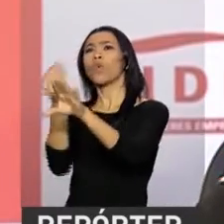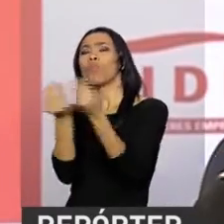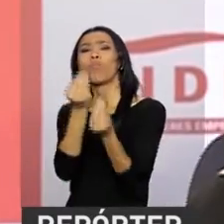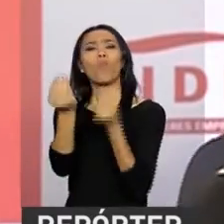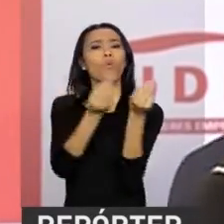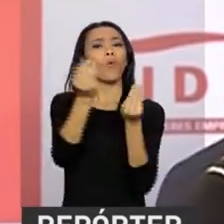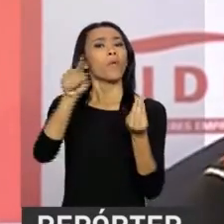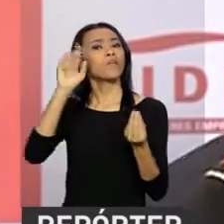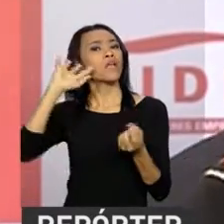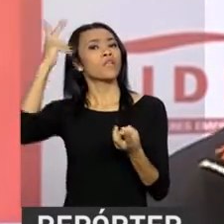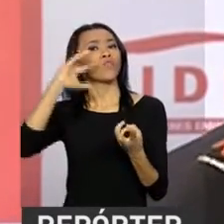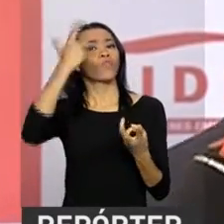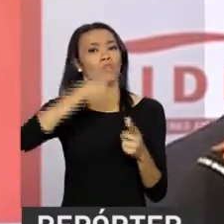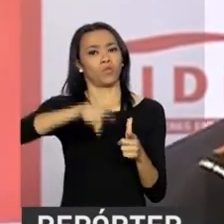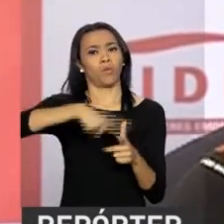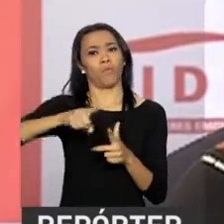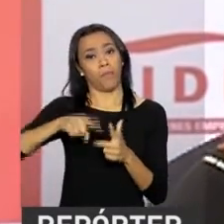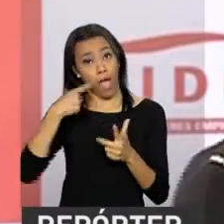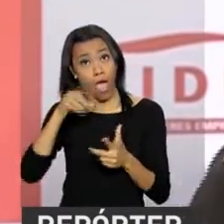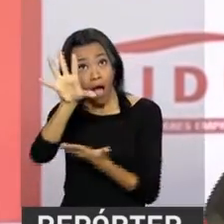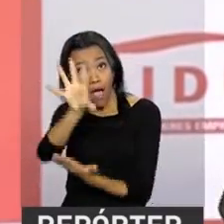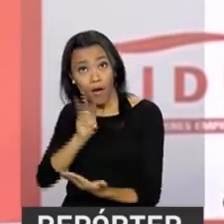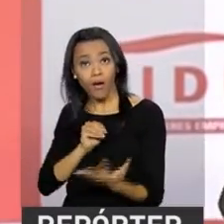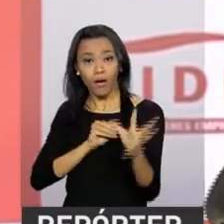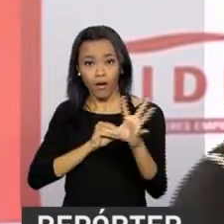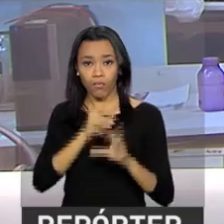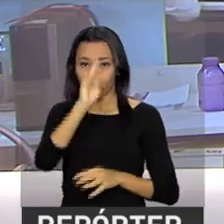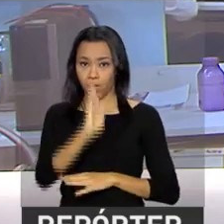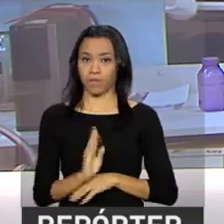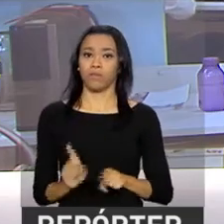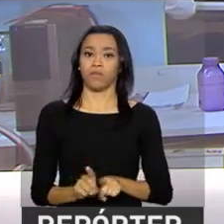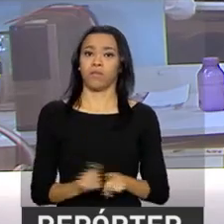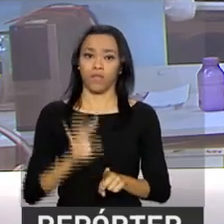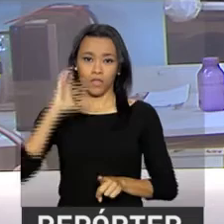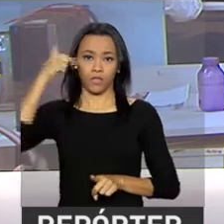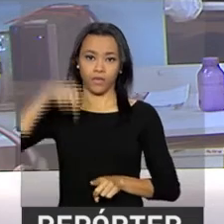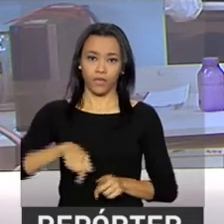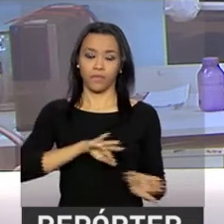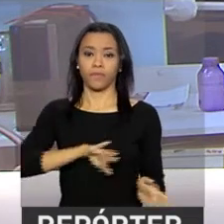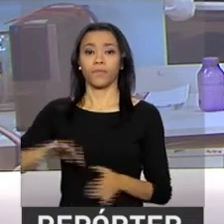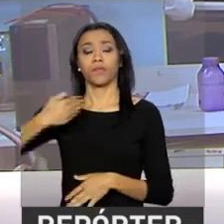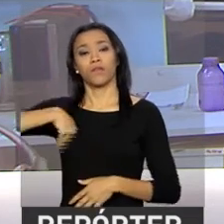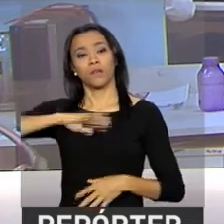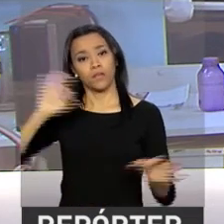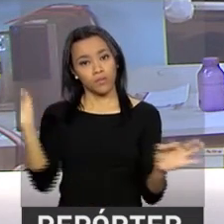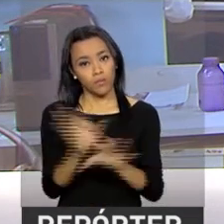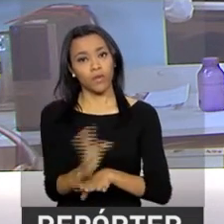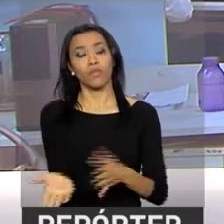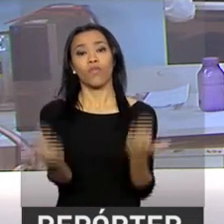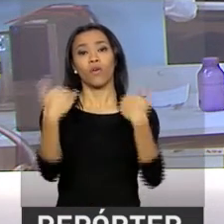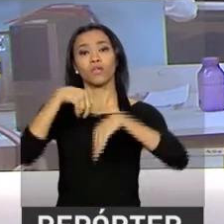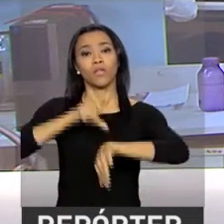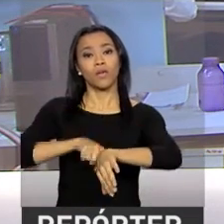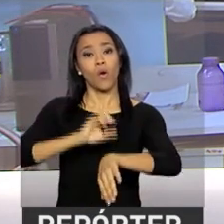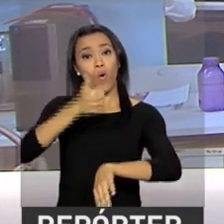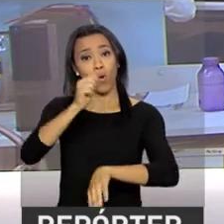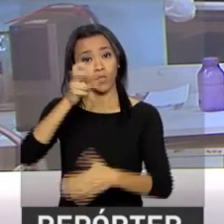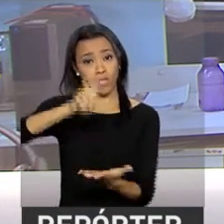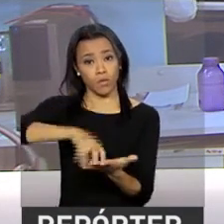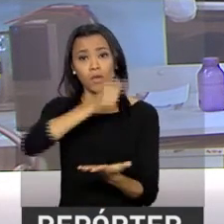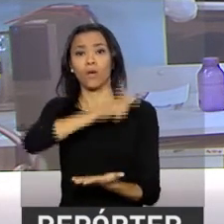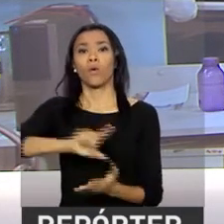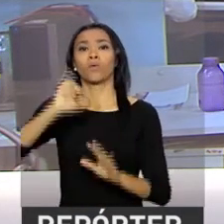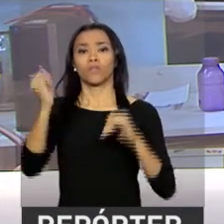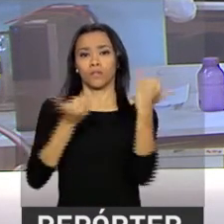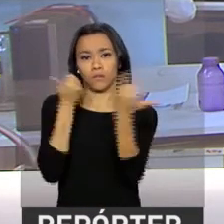previdência social. É assim que nós queremos resolver o nosso problema. E nós ficamos por aqui. Voltamos às 11 da manhã com